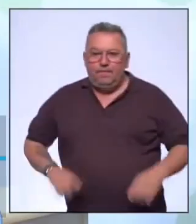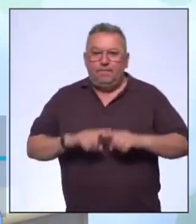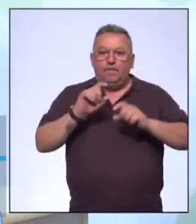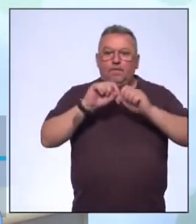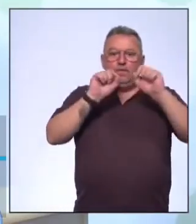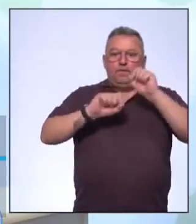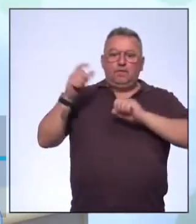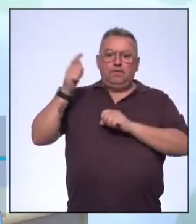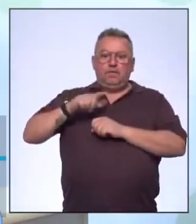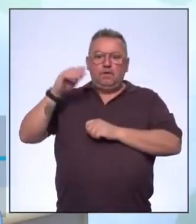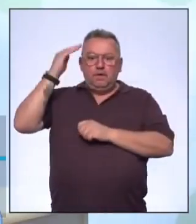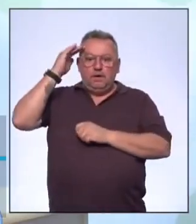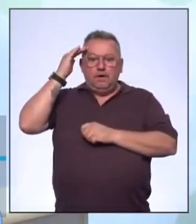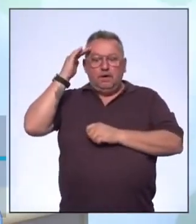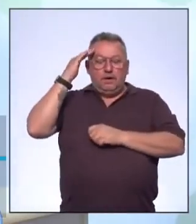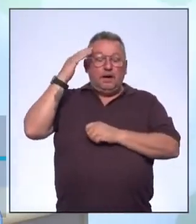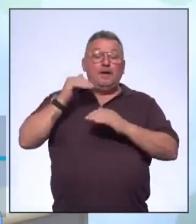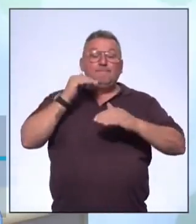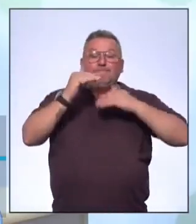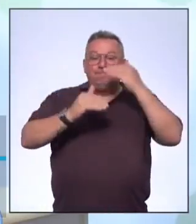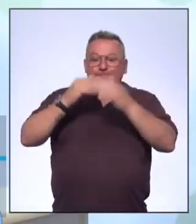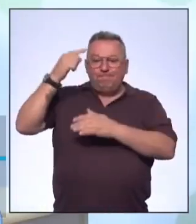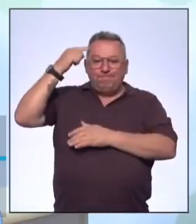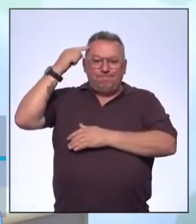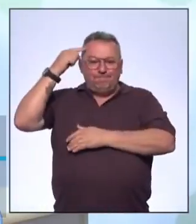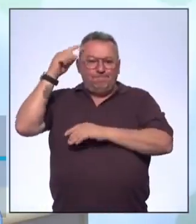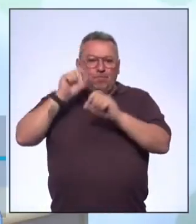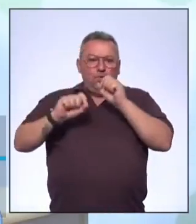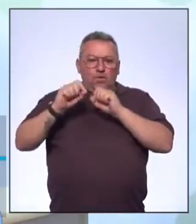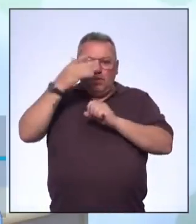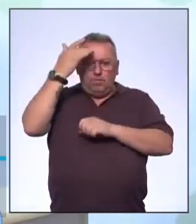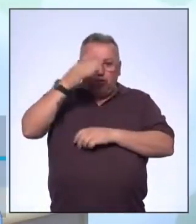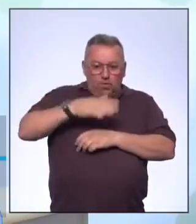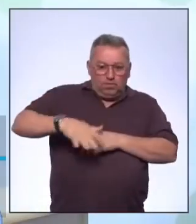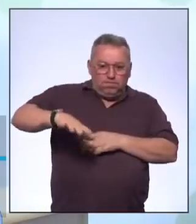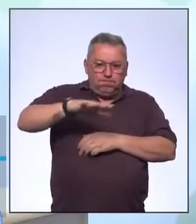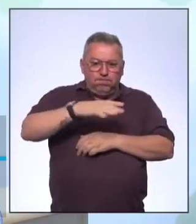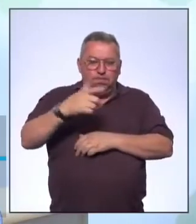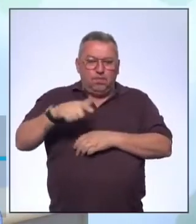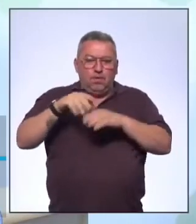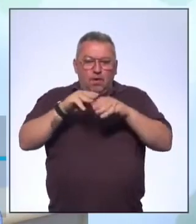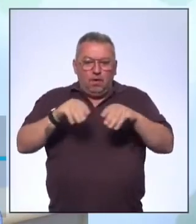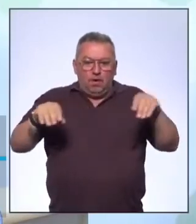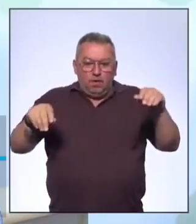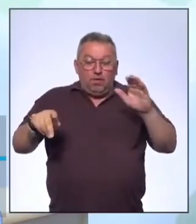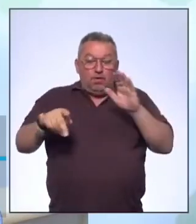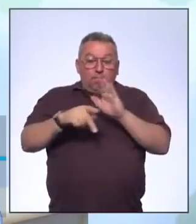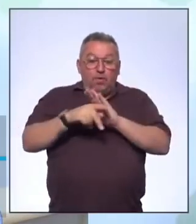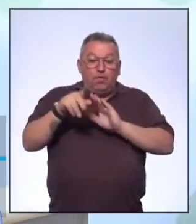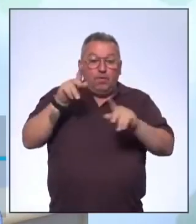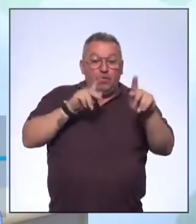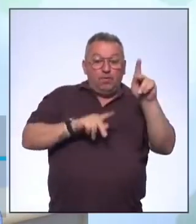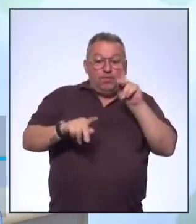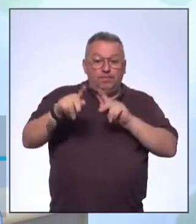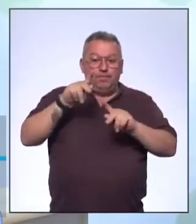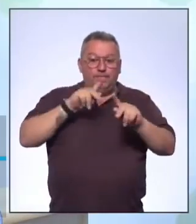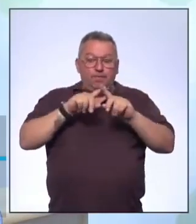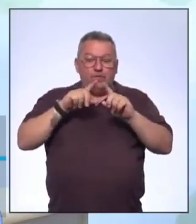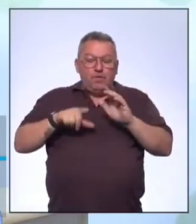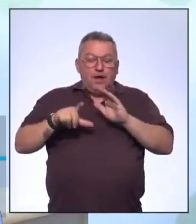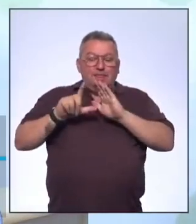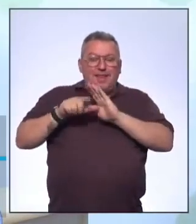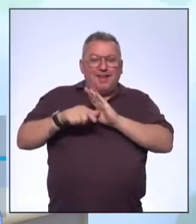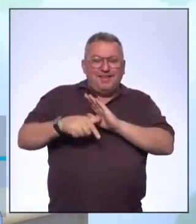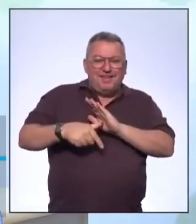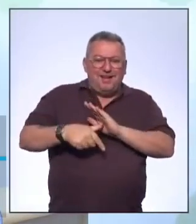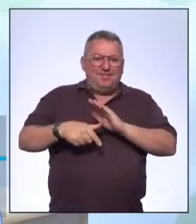entender, desenvolver uma mentalidade de que os nativos da terra eram povos